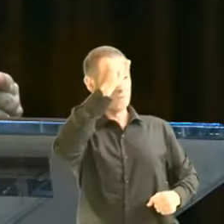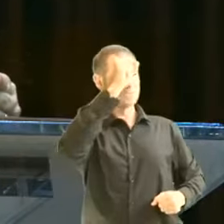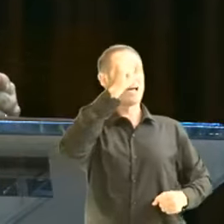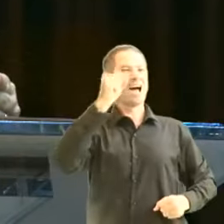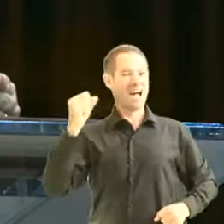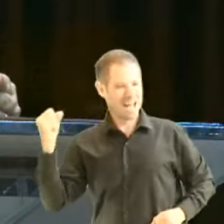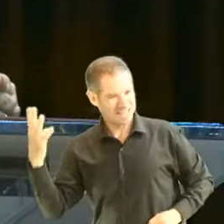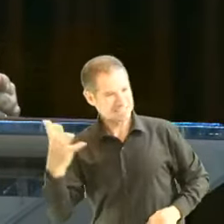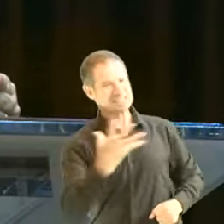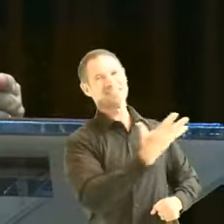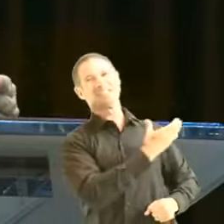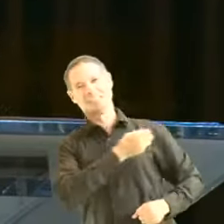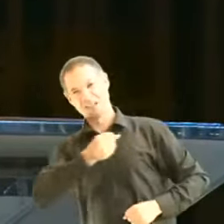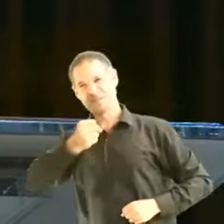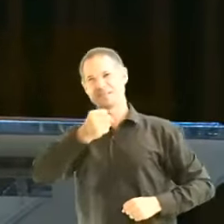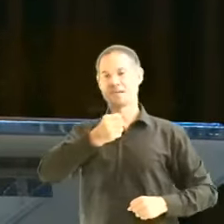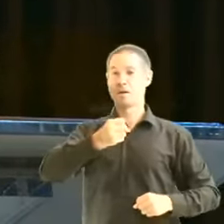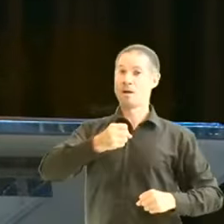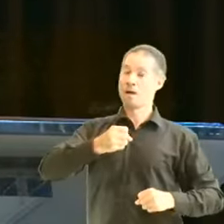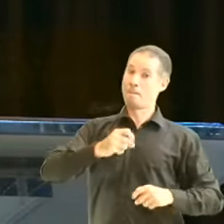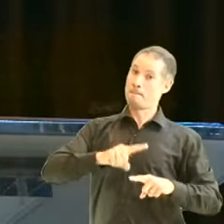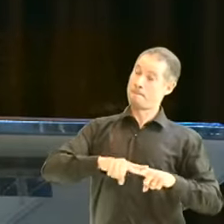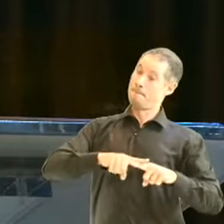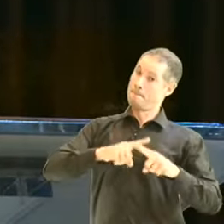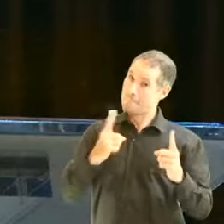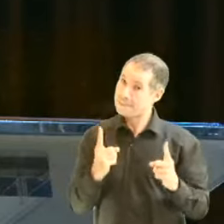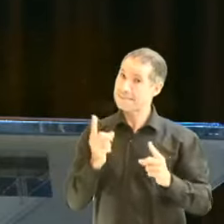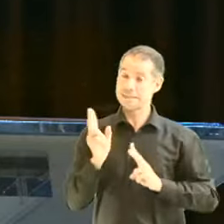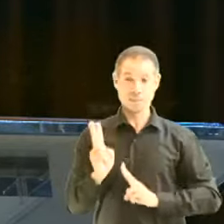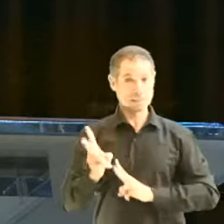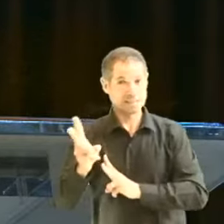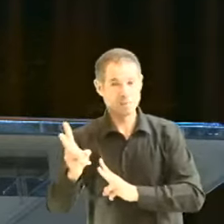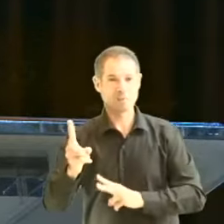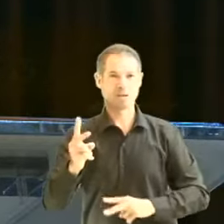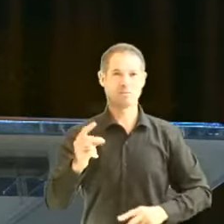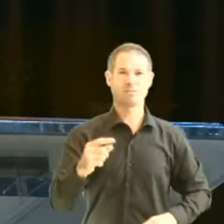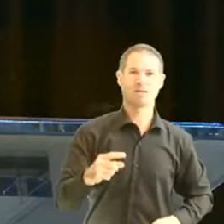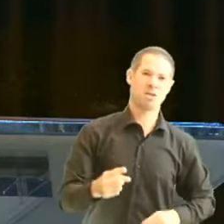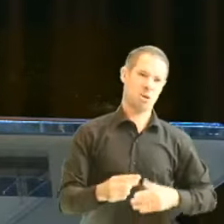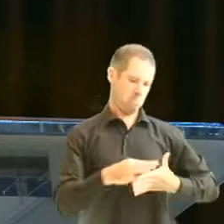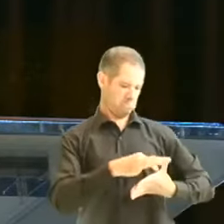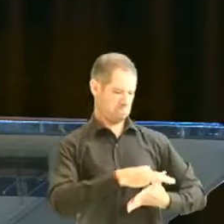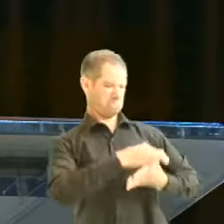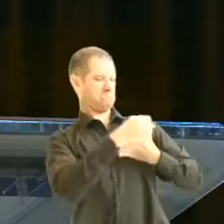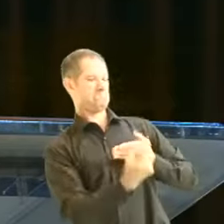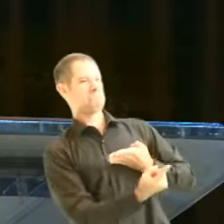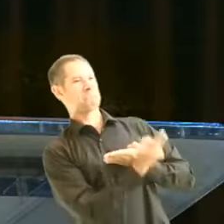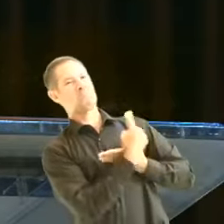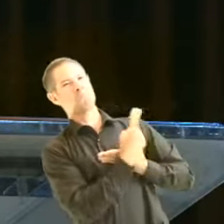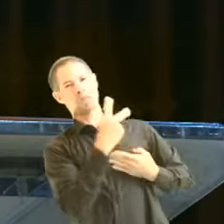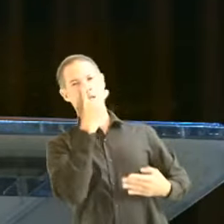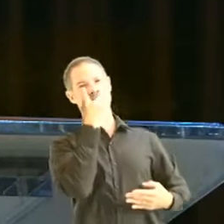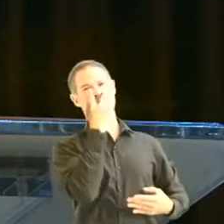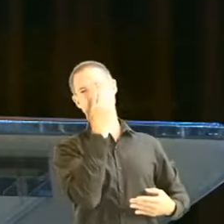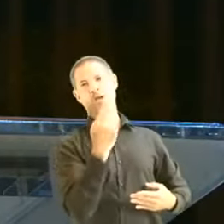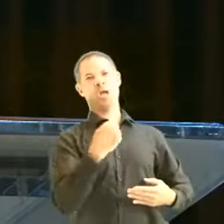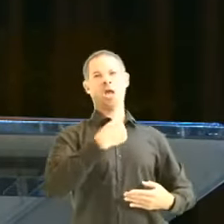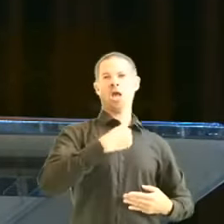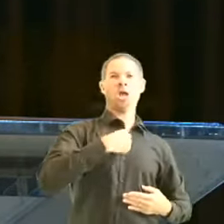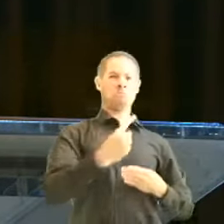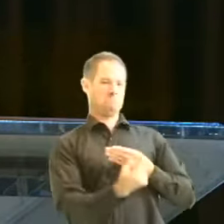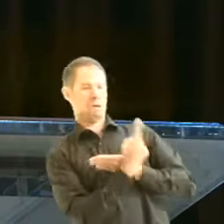nossa salvação. Mas toda vez que a gente acha que é dono do nariz da gente, que consegue fazer do jeito da